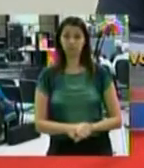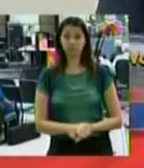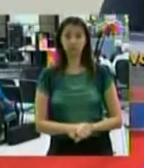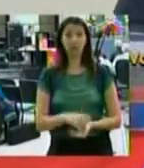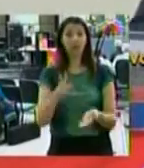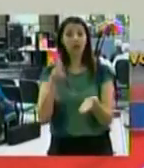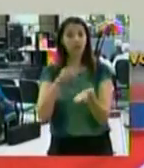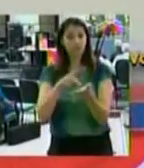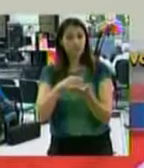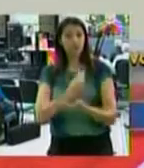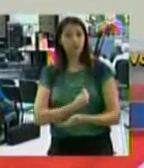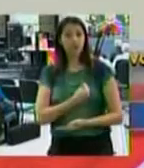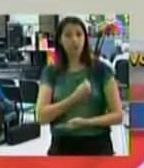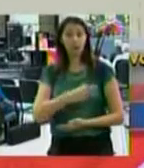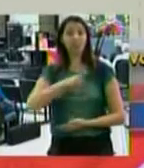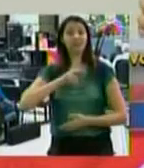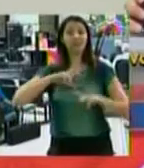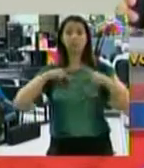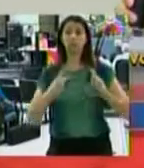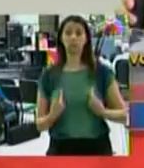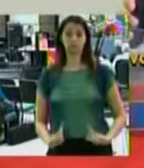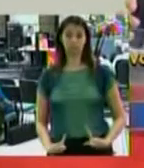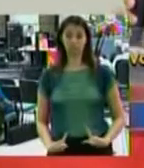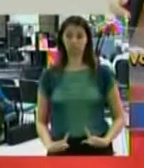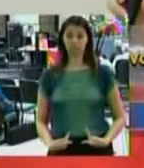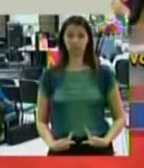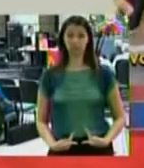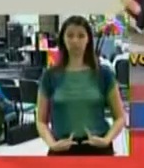Na vida real existem seres humanos